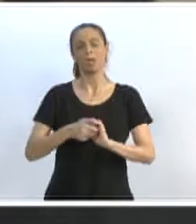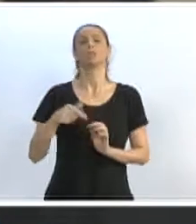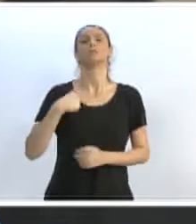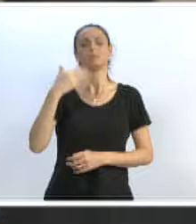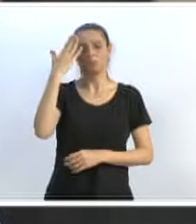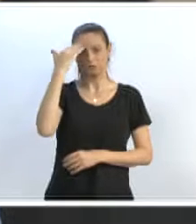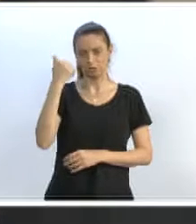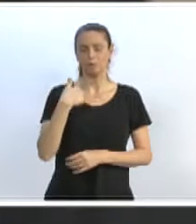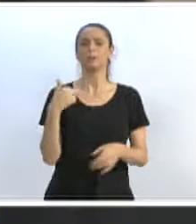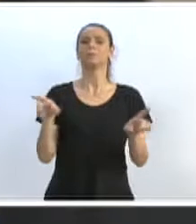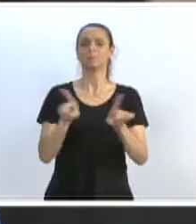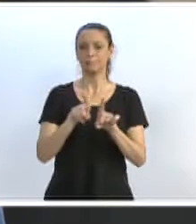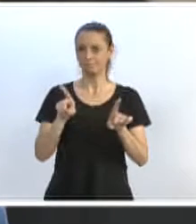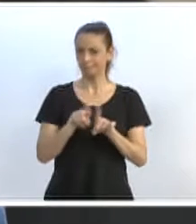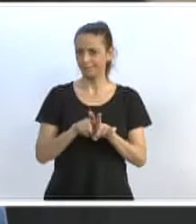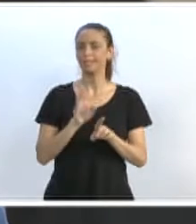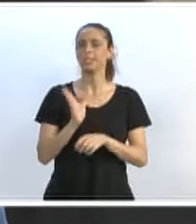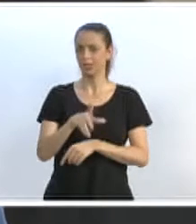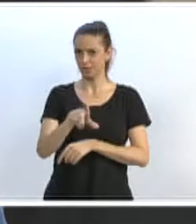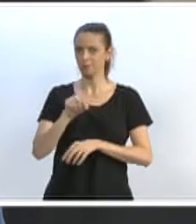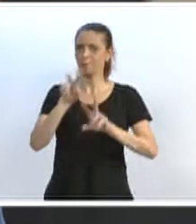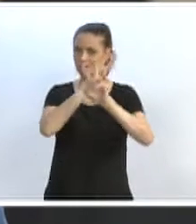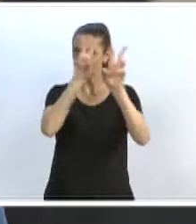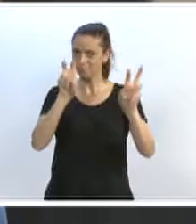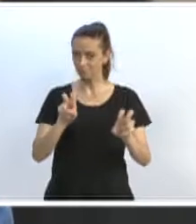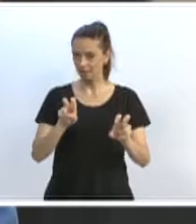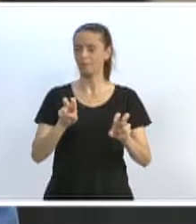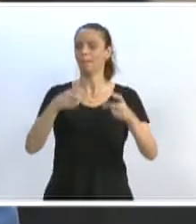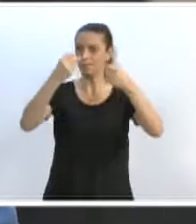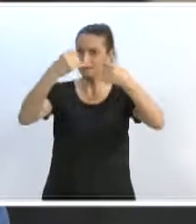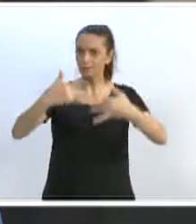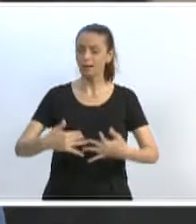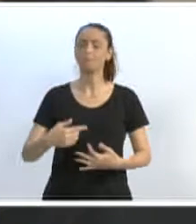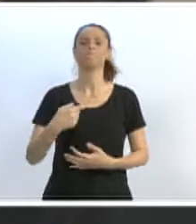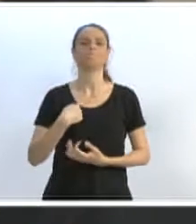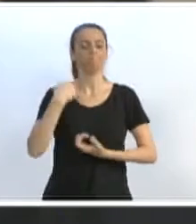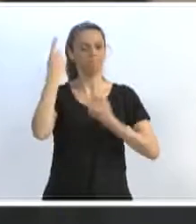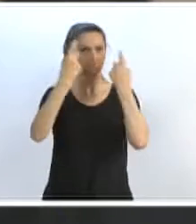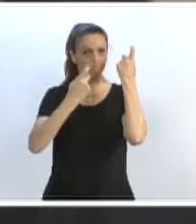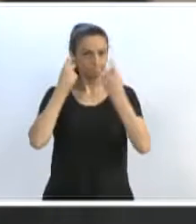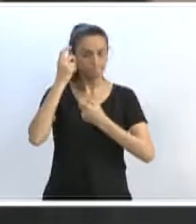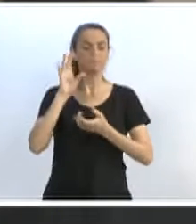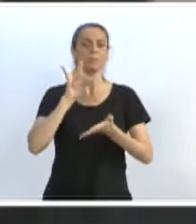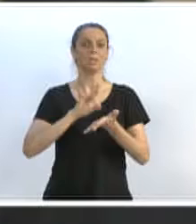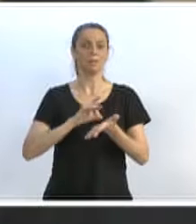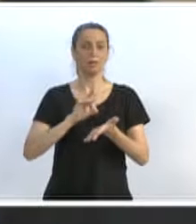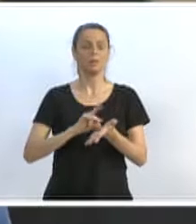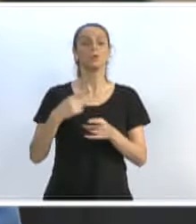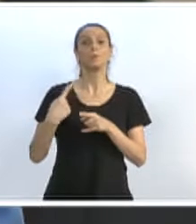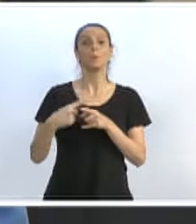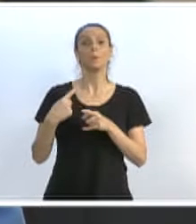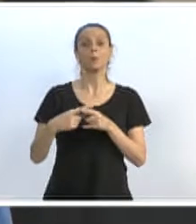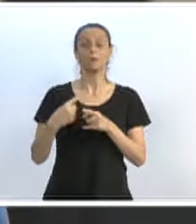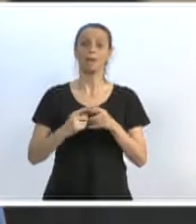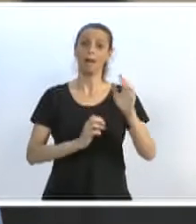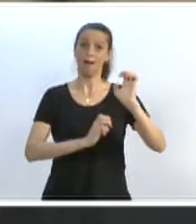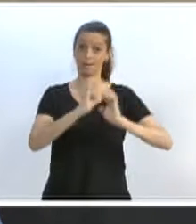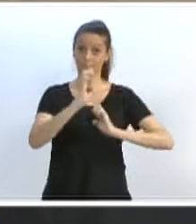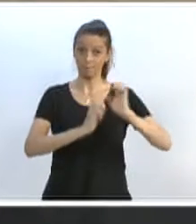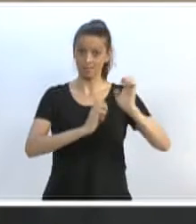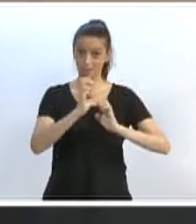trazendo há muito tempo aqui nesta casa, e a preocupação que realmente, eu entendo até, eles querem fazer até um cálculo burro, eu vou